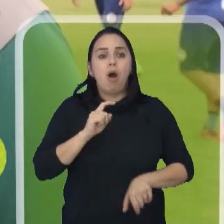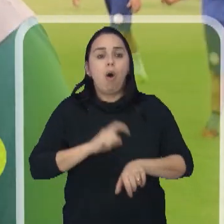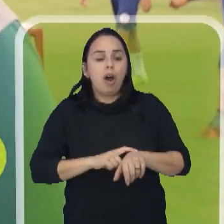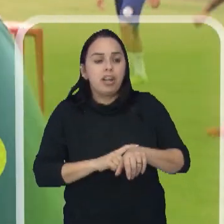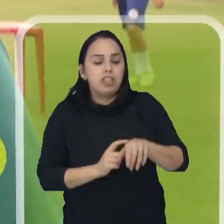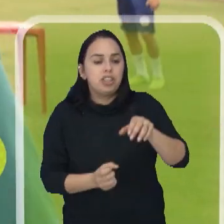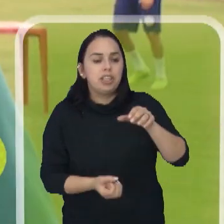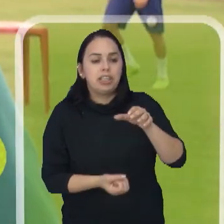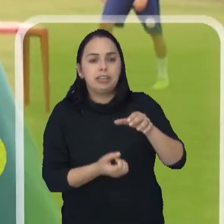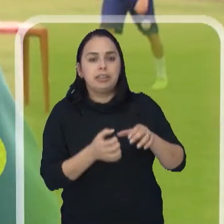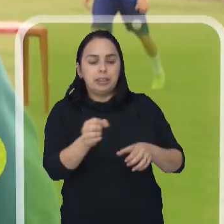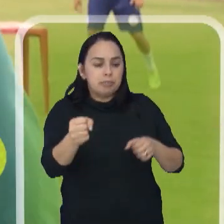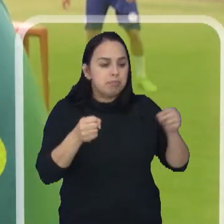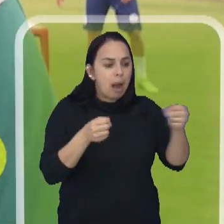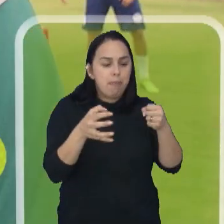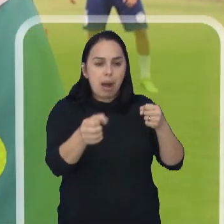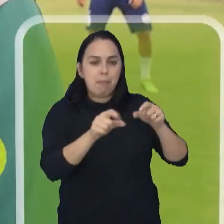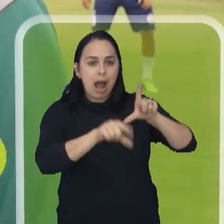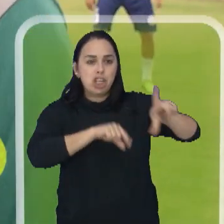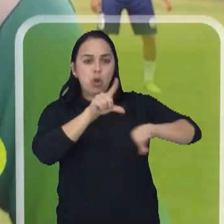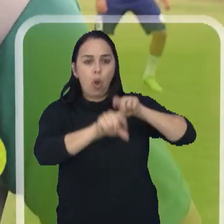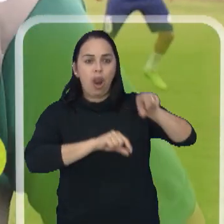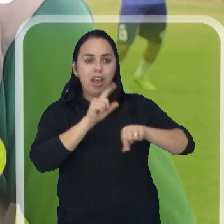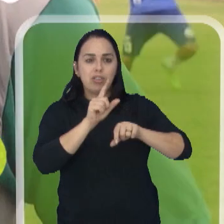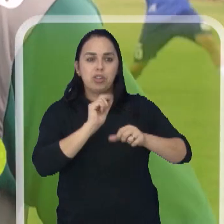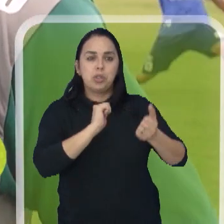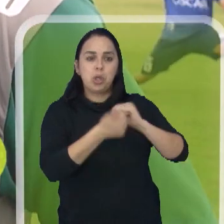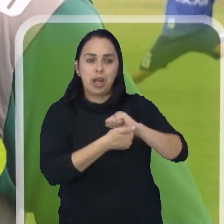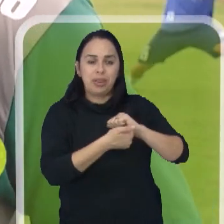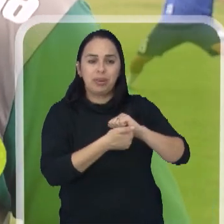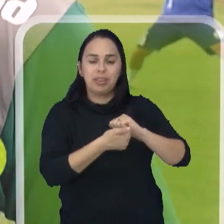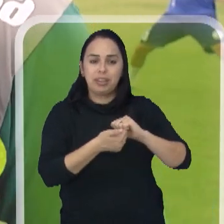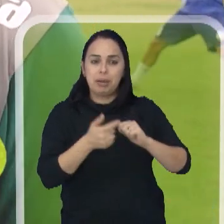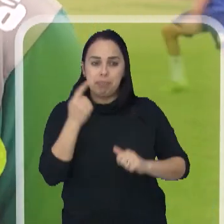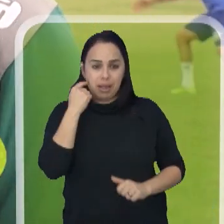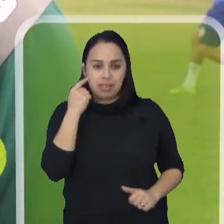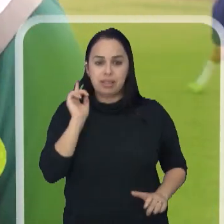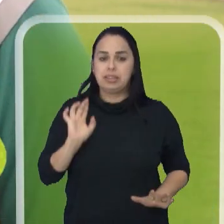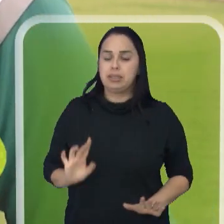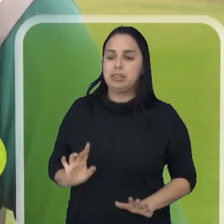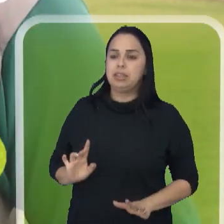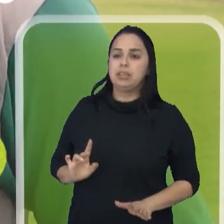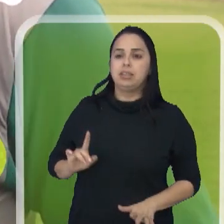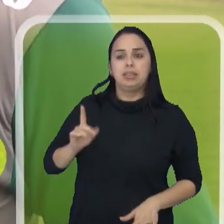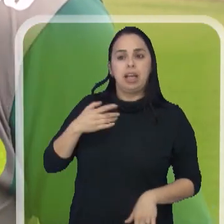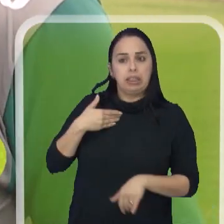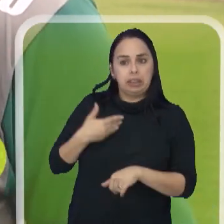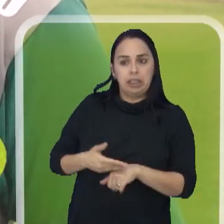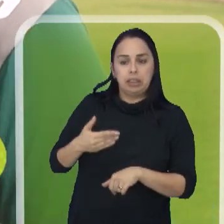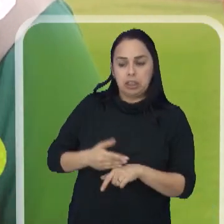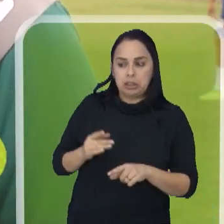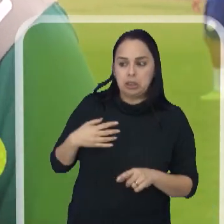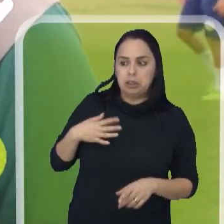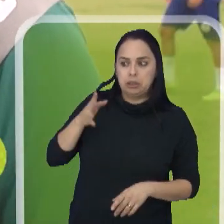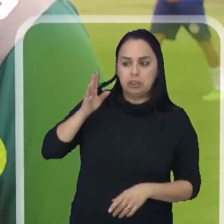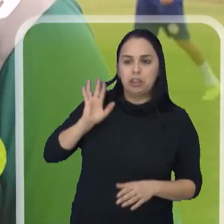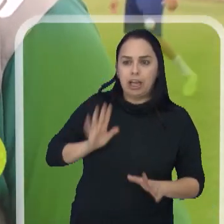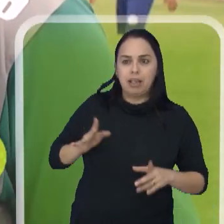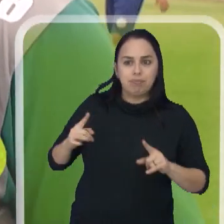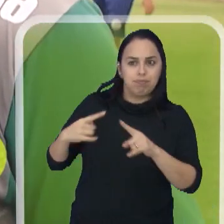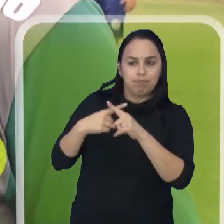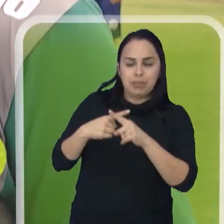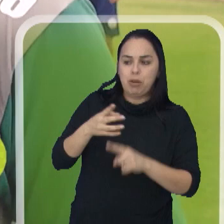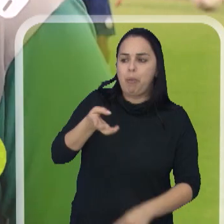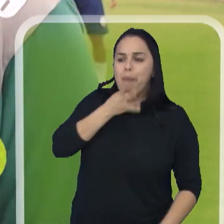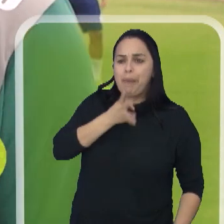o time, na hora dessa semana de treinamento? Claro. A gente, quanto mais você joga com o adversário, mais você conhece. Ele também